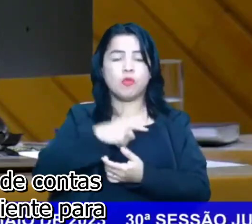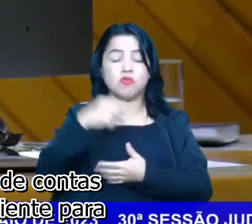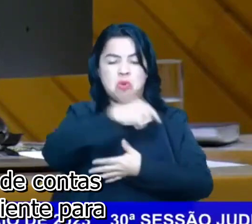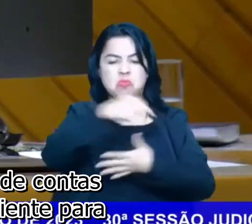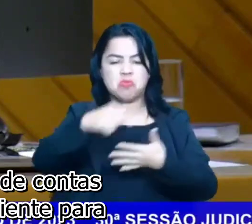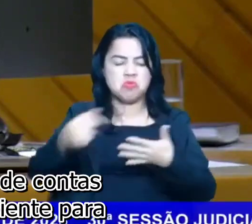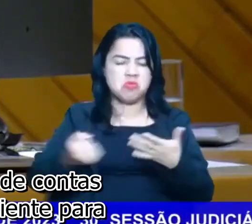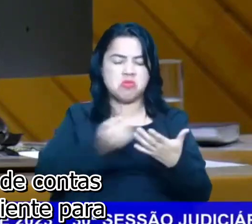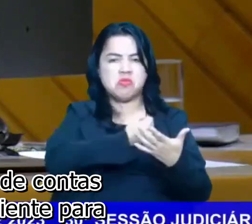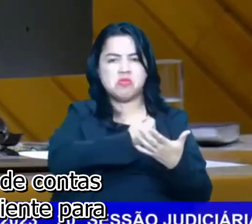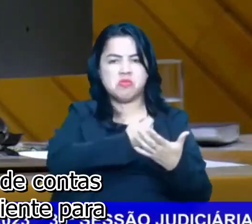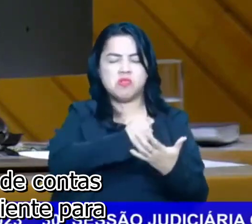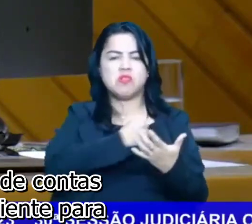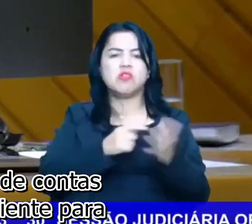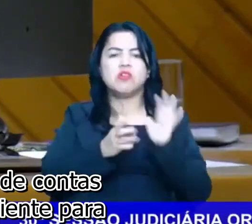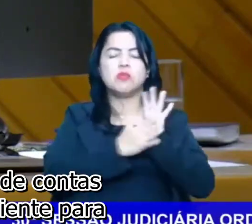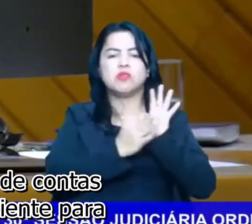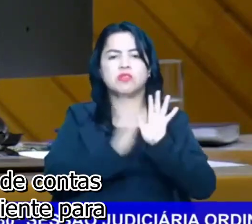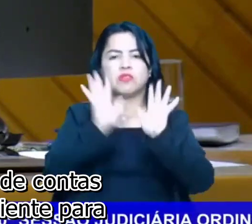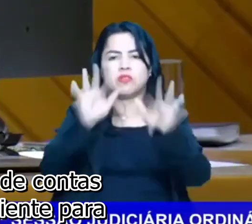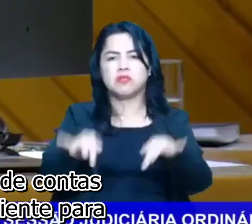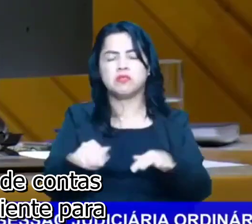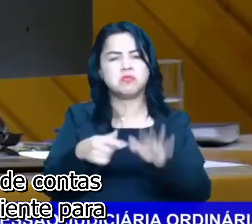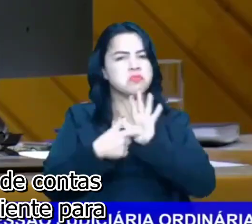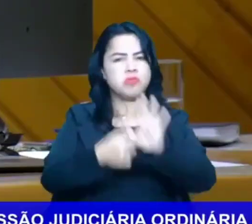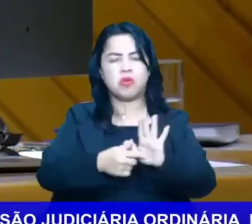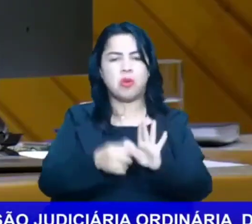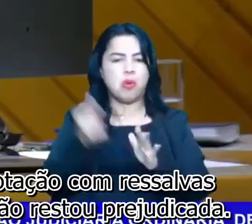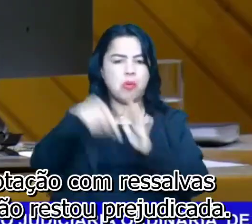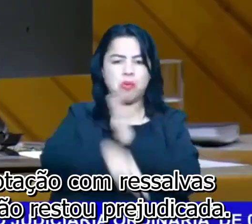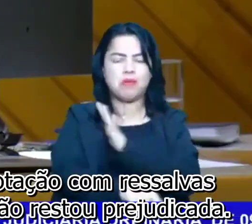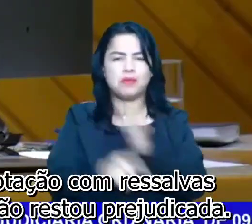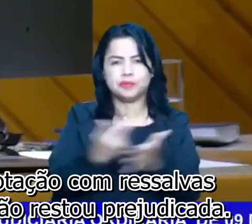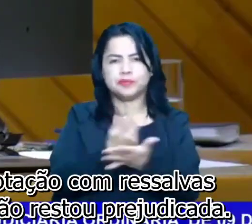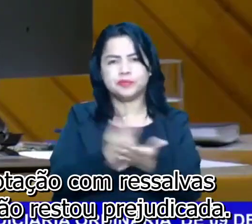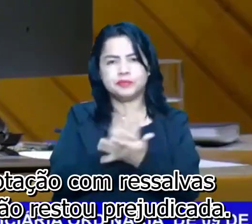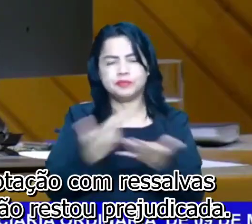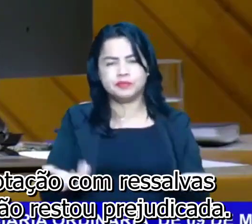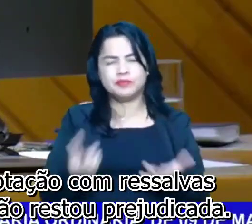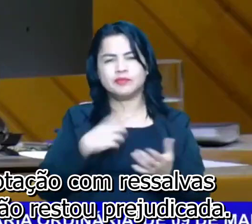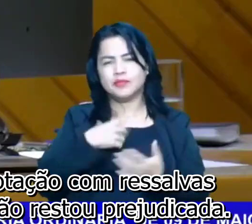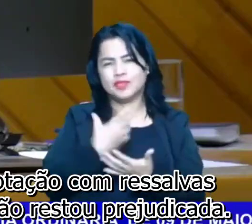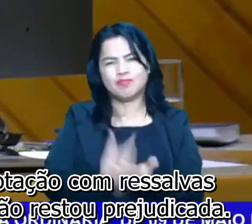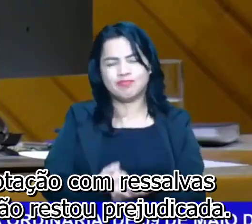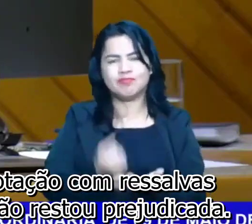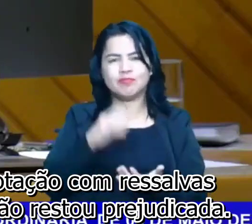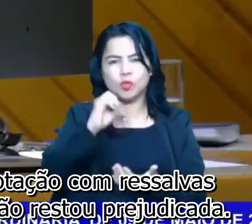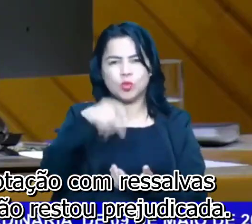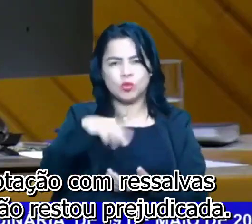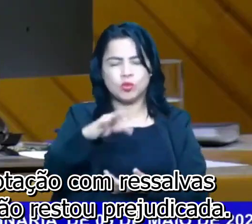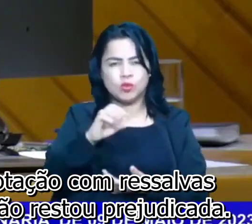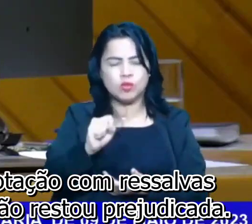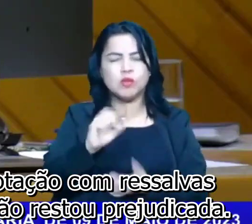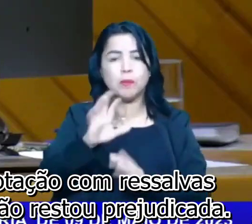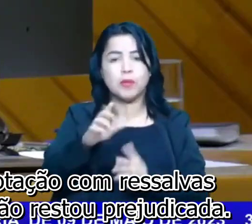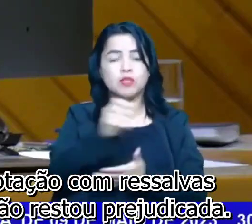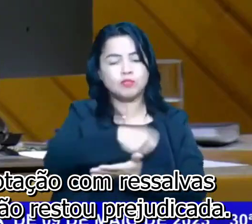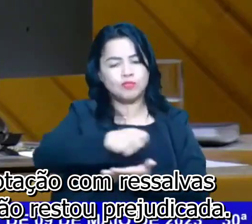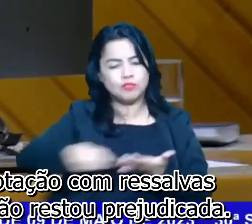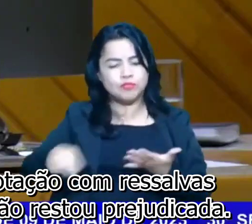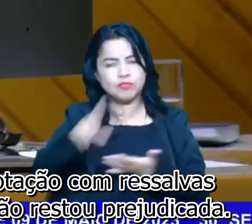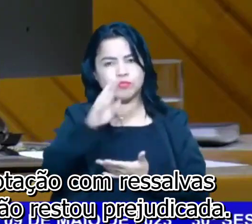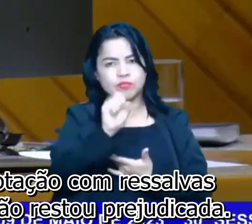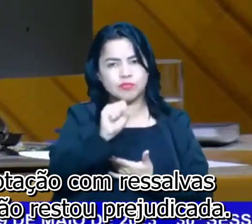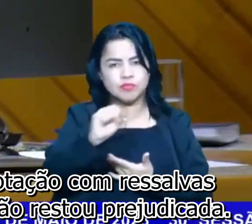prestação de contas final, também não se vislumbra gravidade suficiente para ensejar a desaprovação das contas, mas tão somente a anotação com ressalvas,